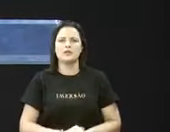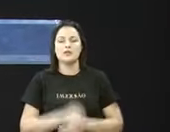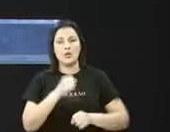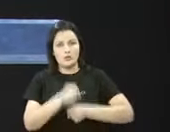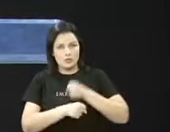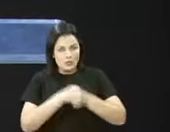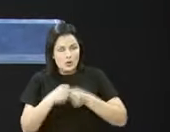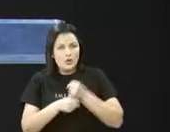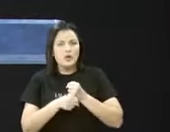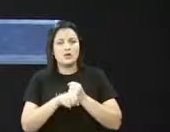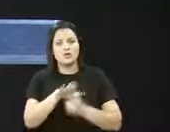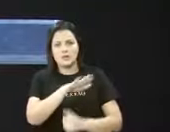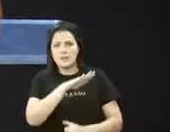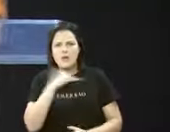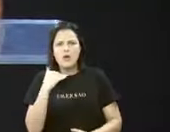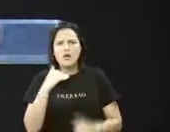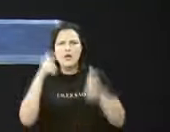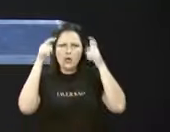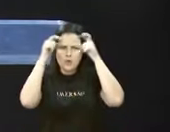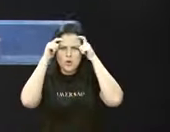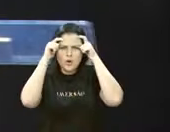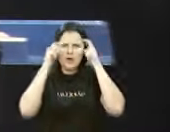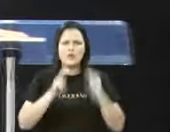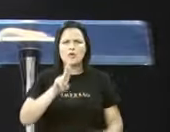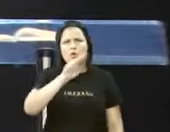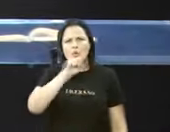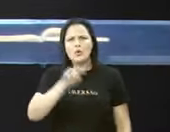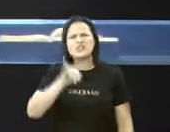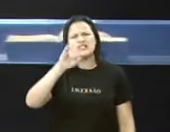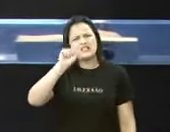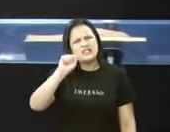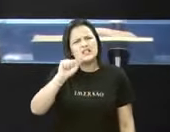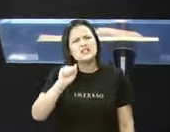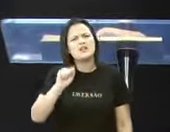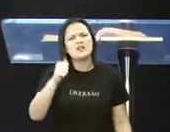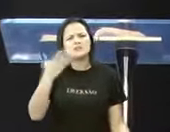Uzias. Não, mas essa frase é uma frase muito feia para se